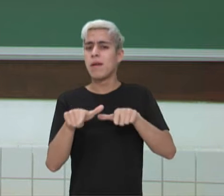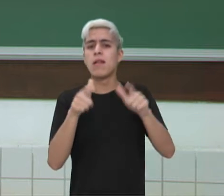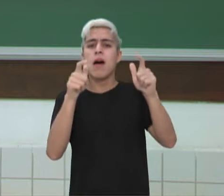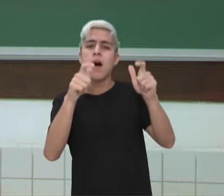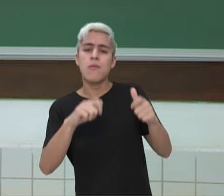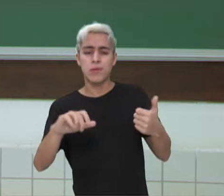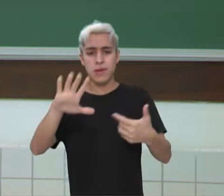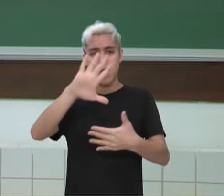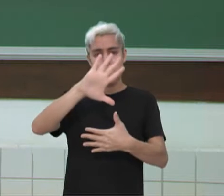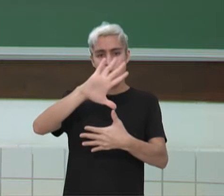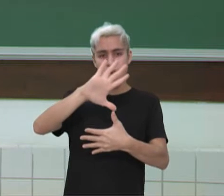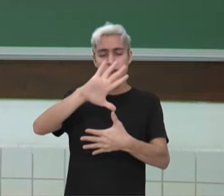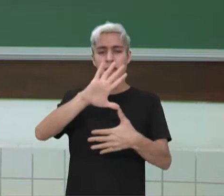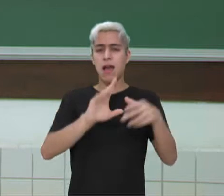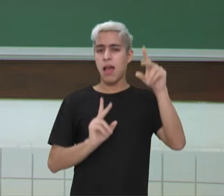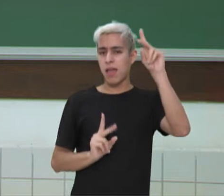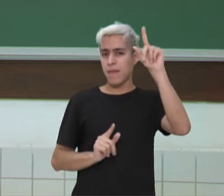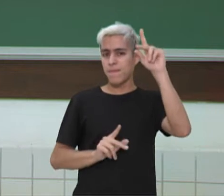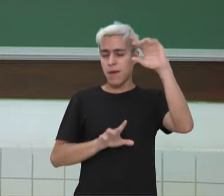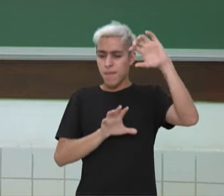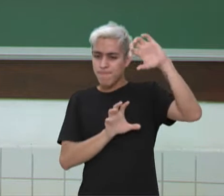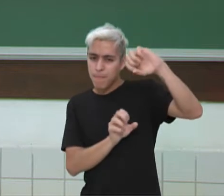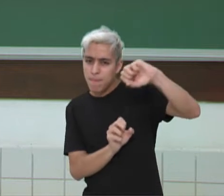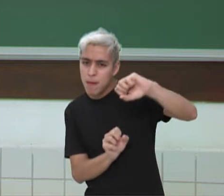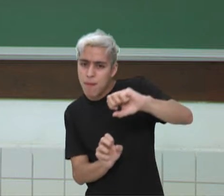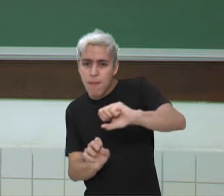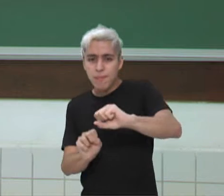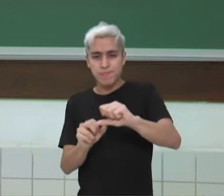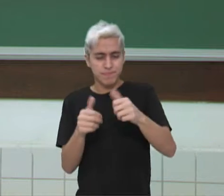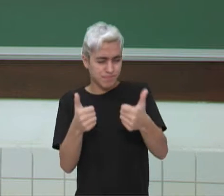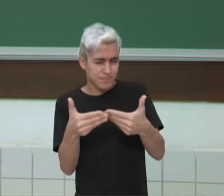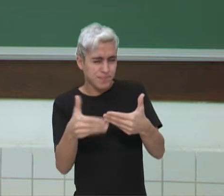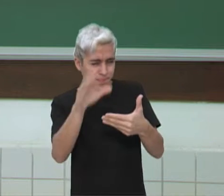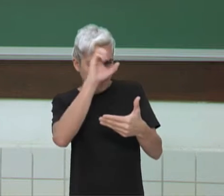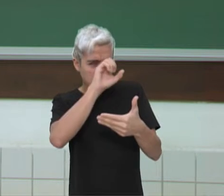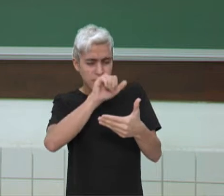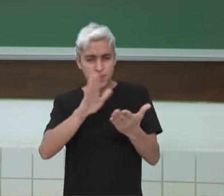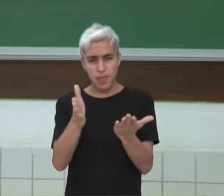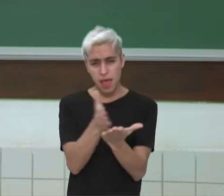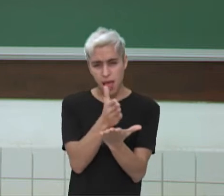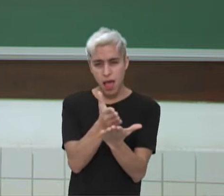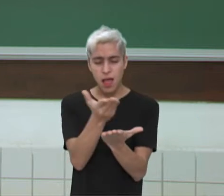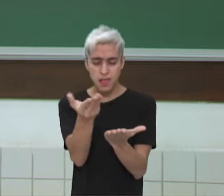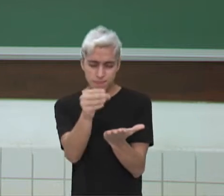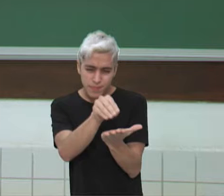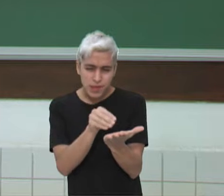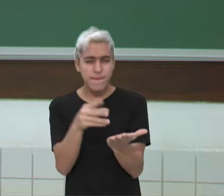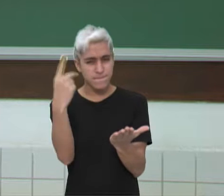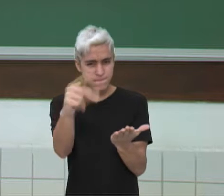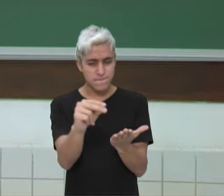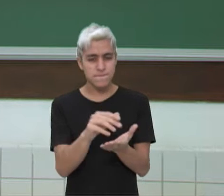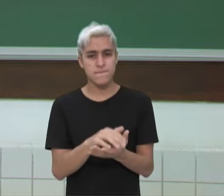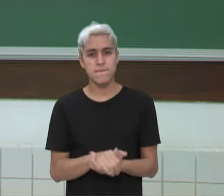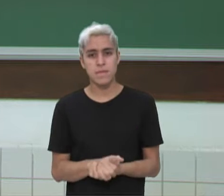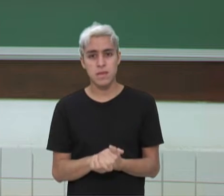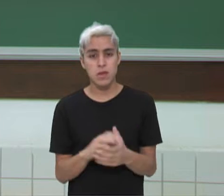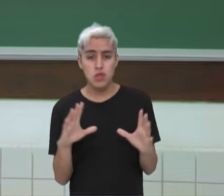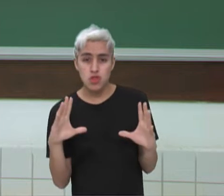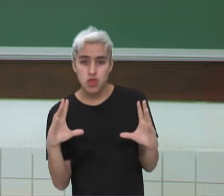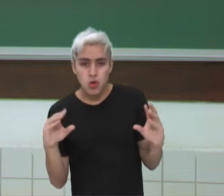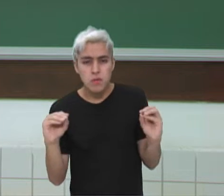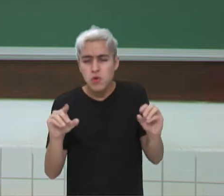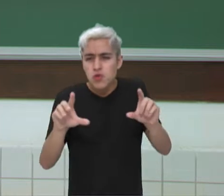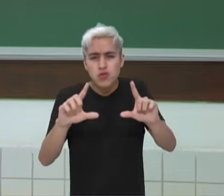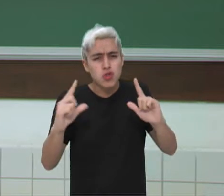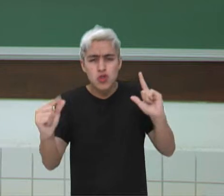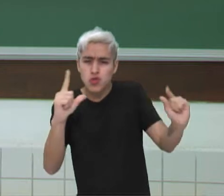Espanhola, os temas da nossa aula de hoje que você vai aprender. Pega o caderno, vamos anotar, presta atenção, manda todo mundo ficar longe para